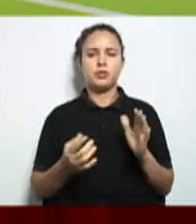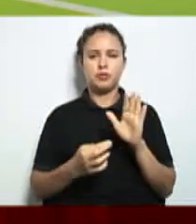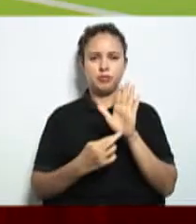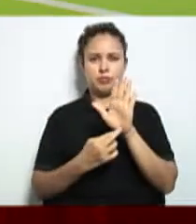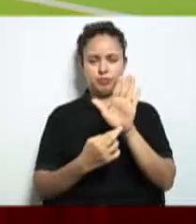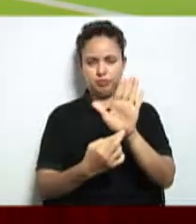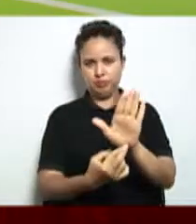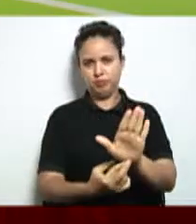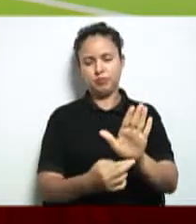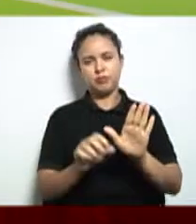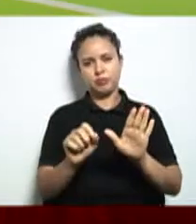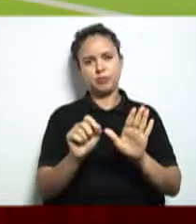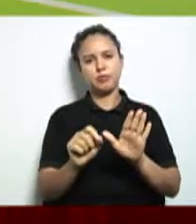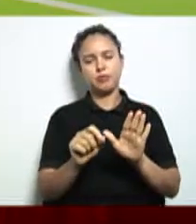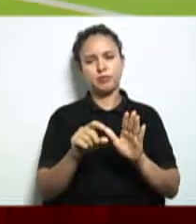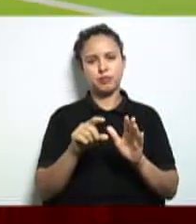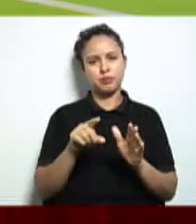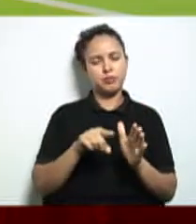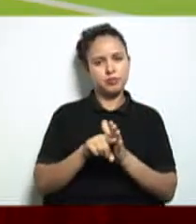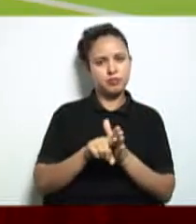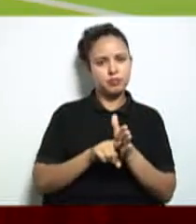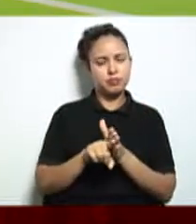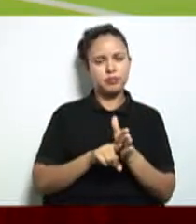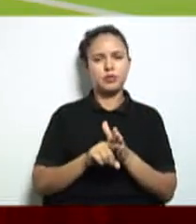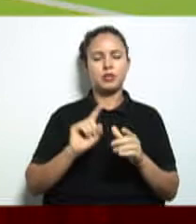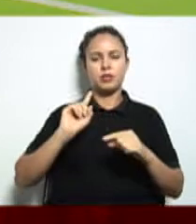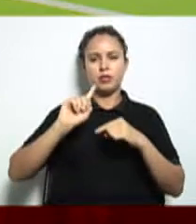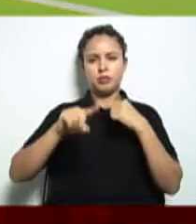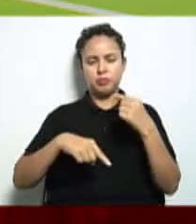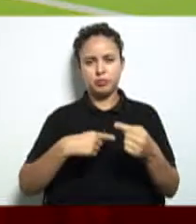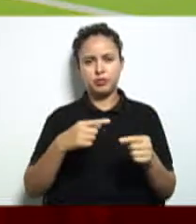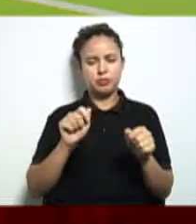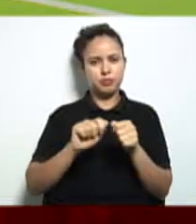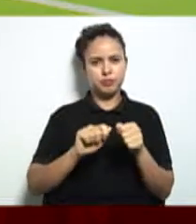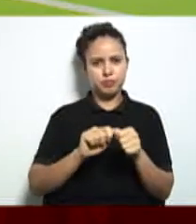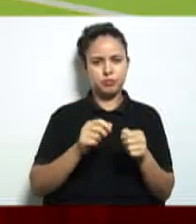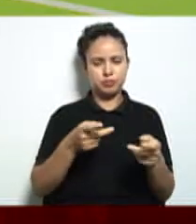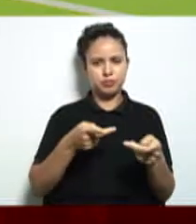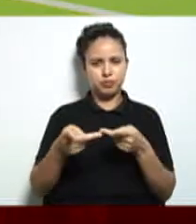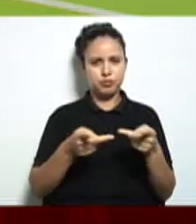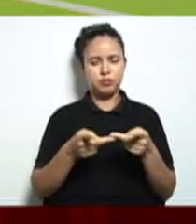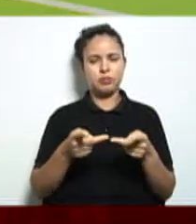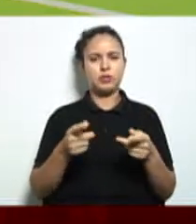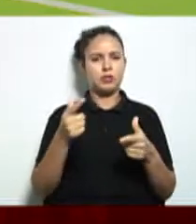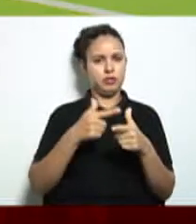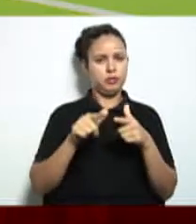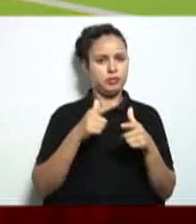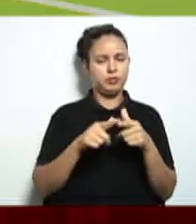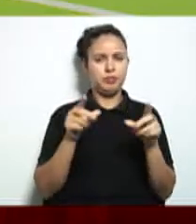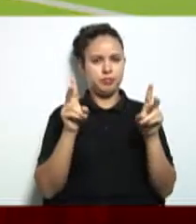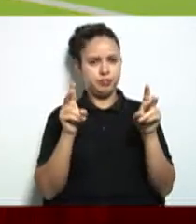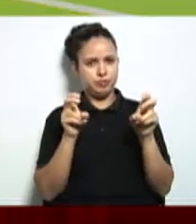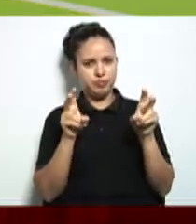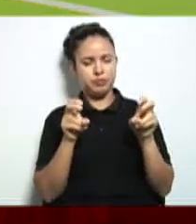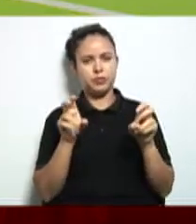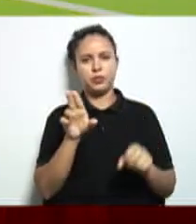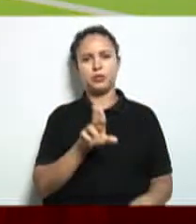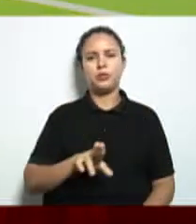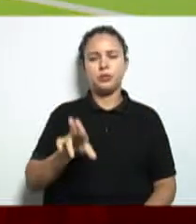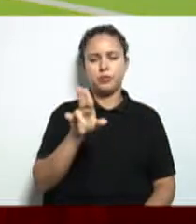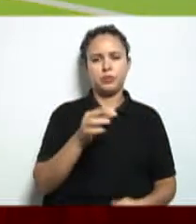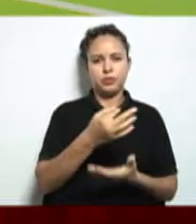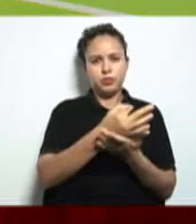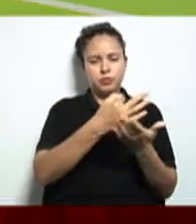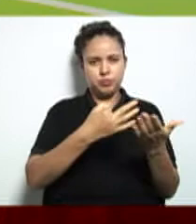apresentação da pesquisa, né? Depois que ele fez o projeto, ele definiu o problema, o tema, usou o formulário